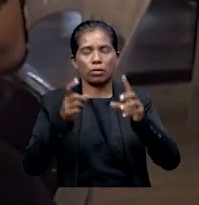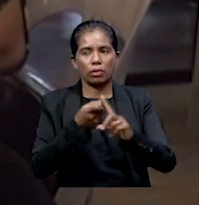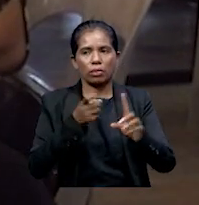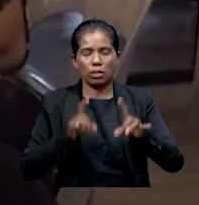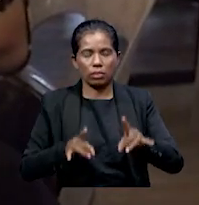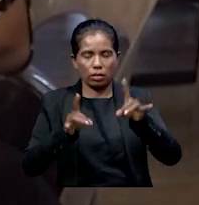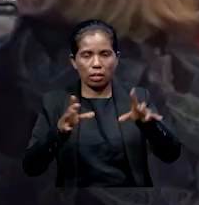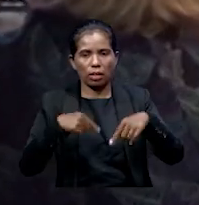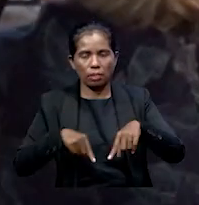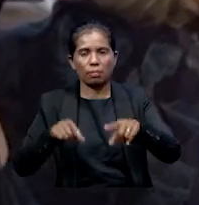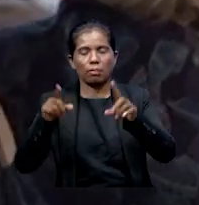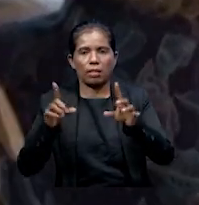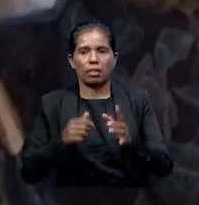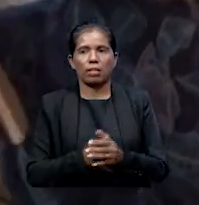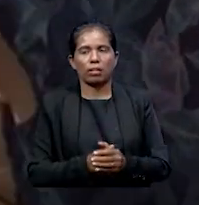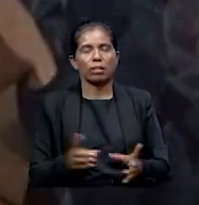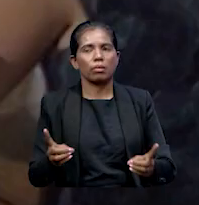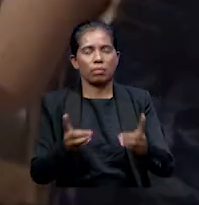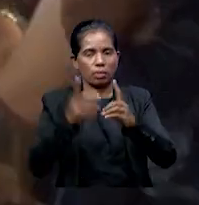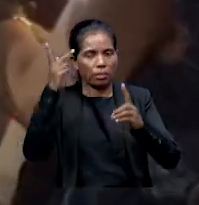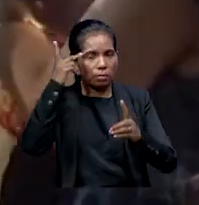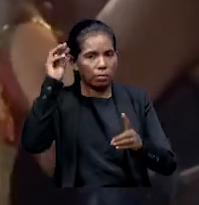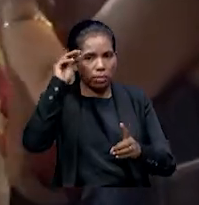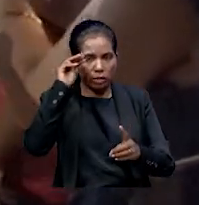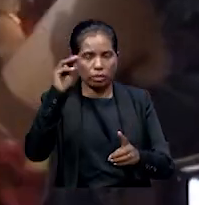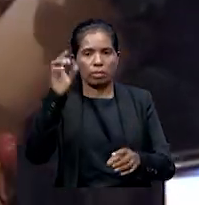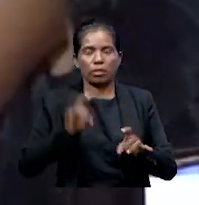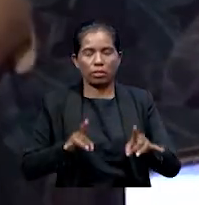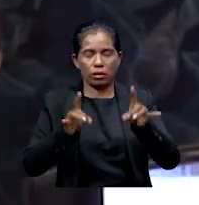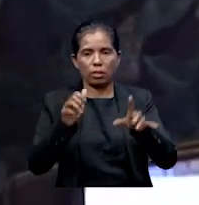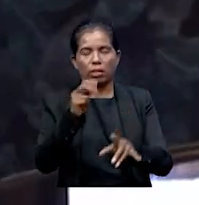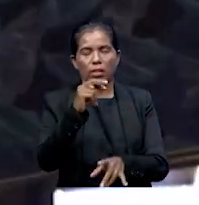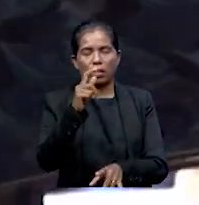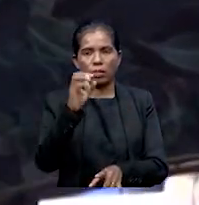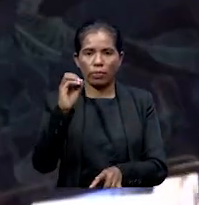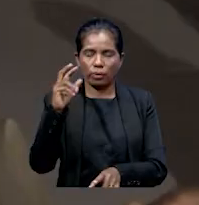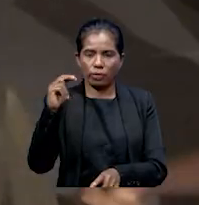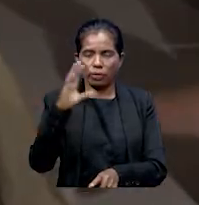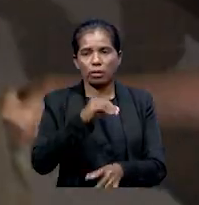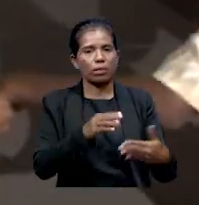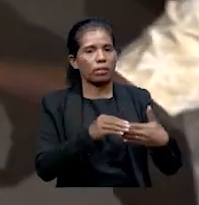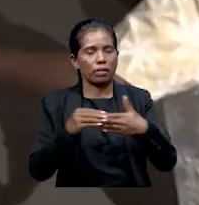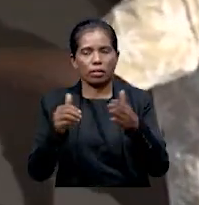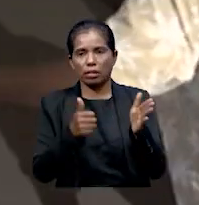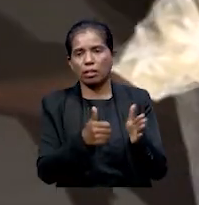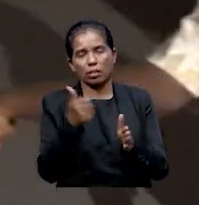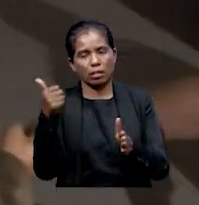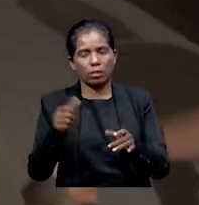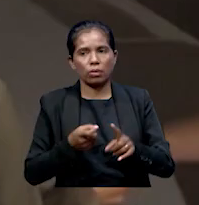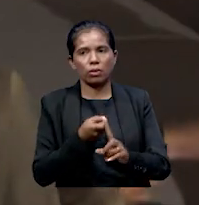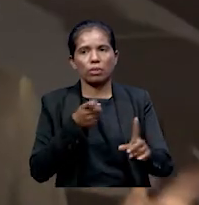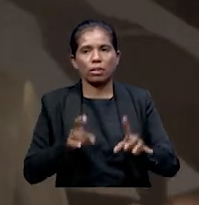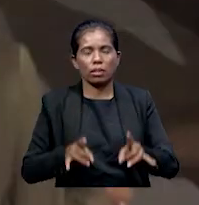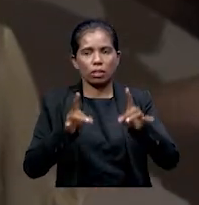Canberra, o dia soro malo o primeiro-ministro da Austrália, Anthony Albanese, nomos líder siraselo Husi Australianian, o